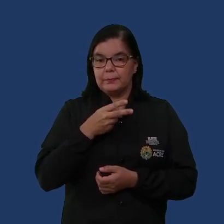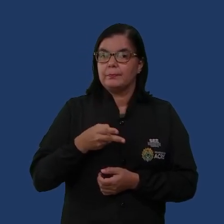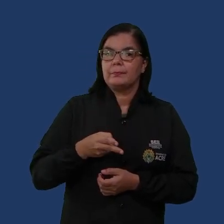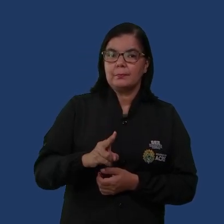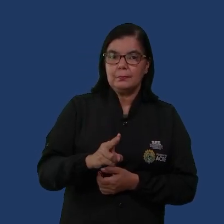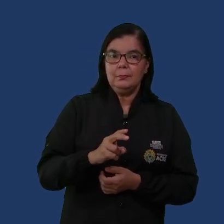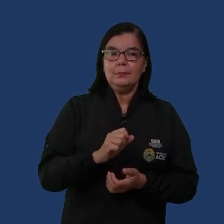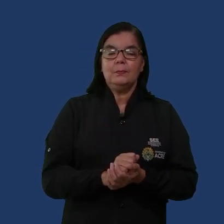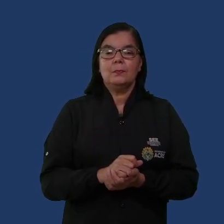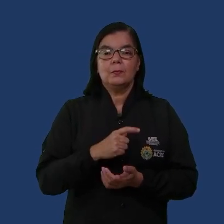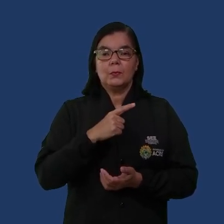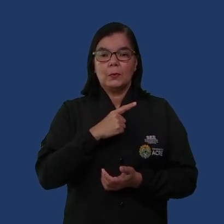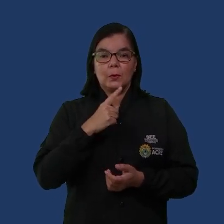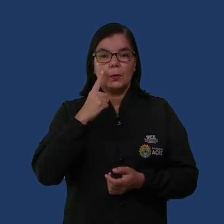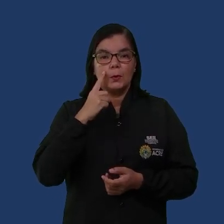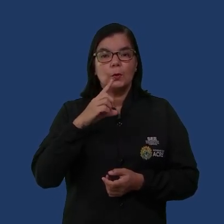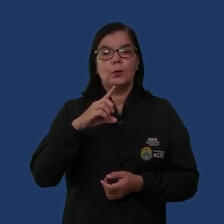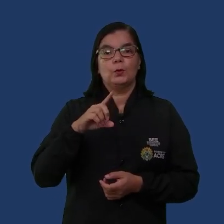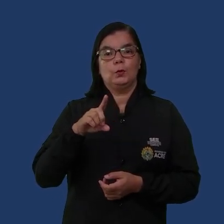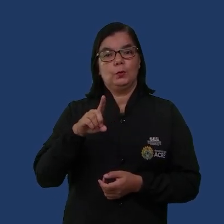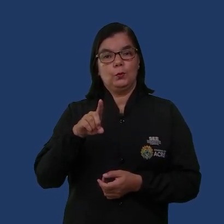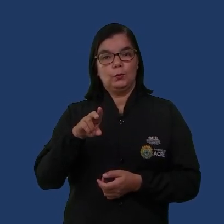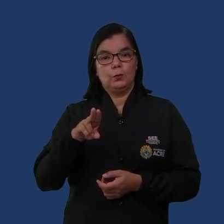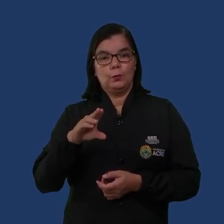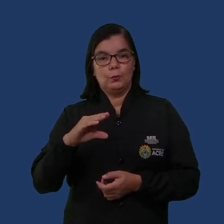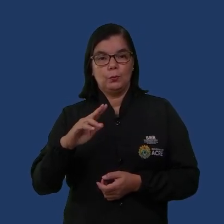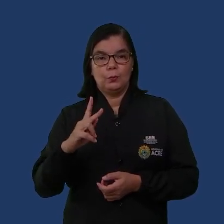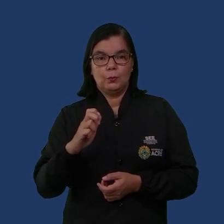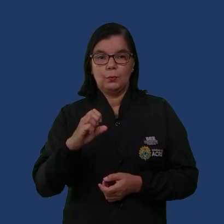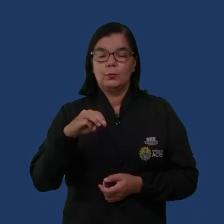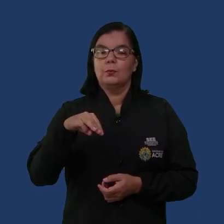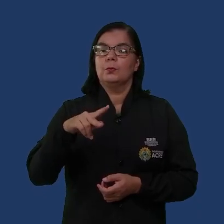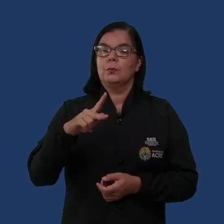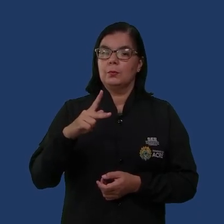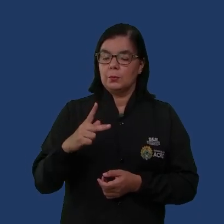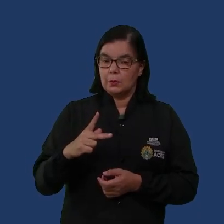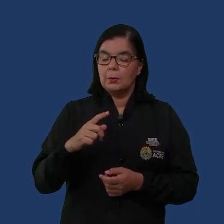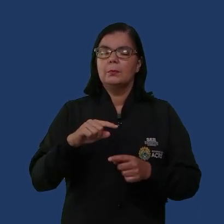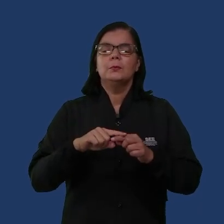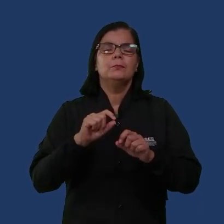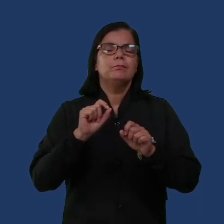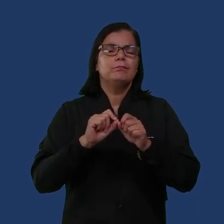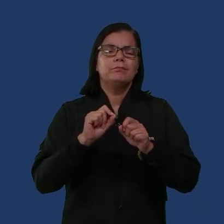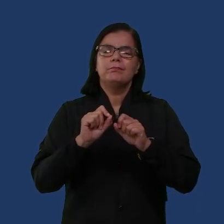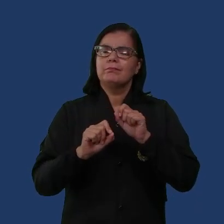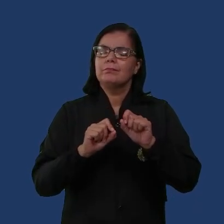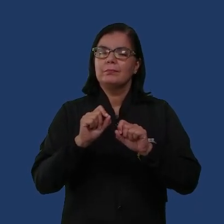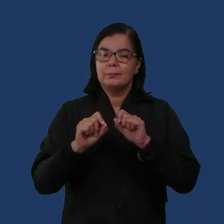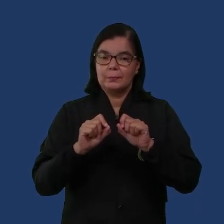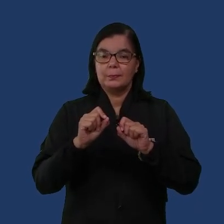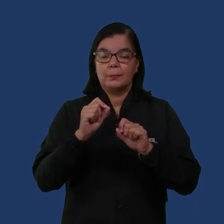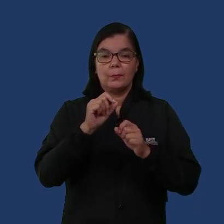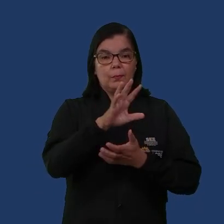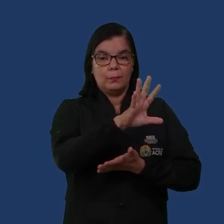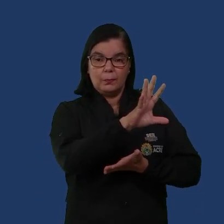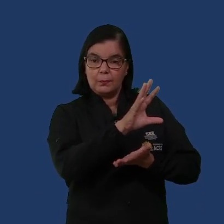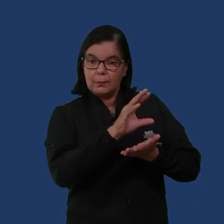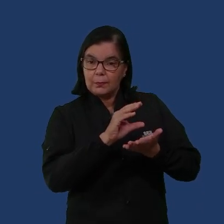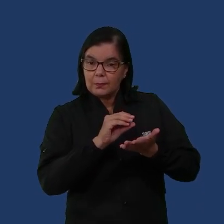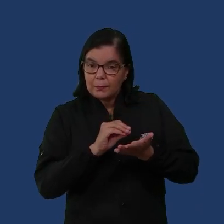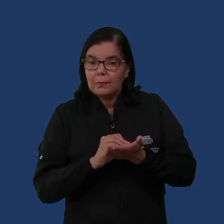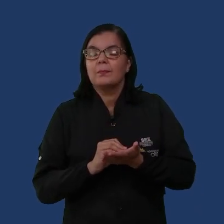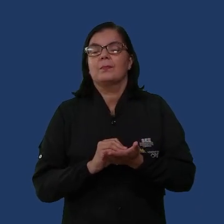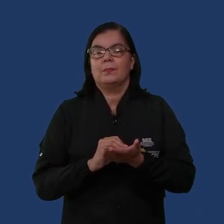sempre. Então, Duchamp, que veio lá do movimento dadaísta, o que ele fez? Ele pegou uma reprodução da Mona